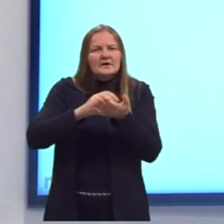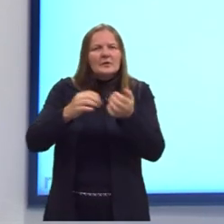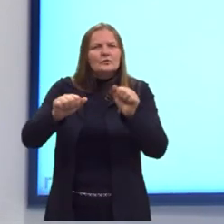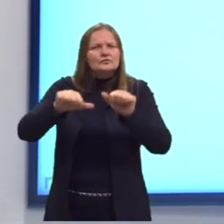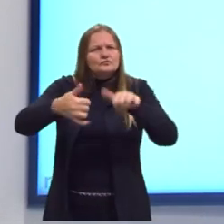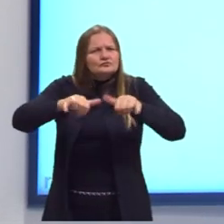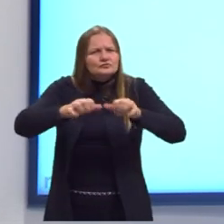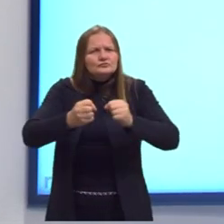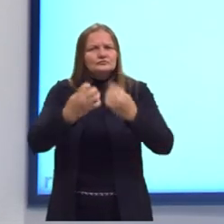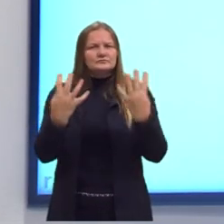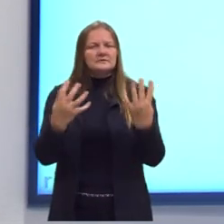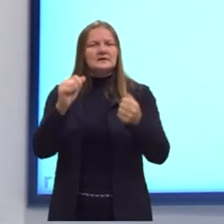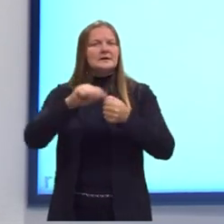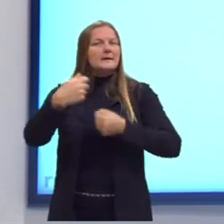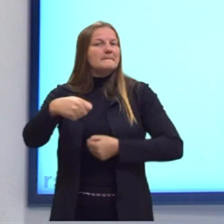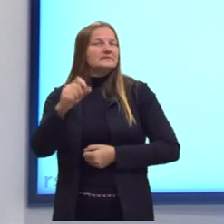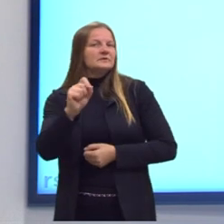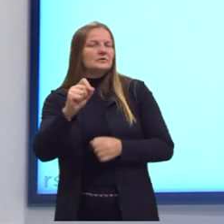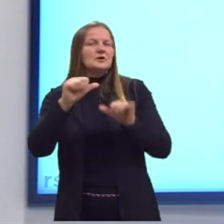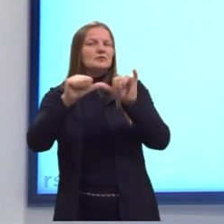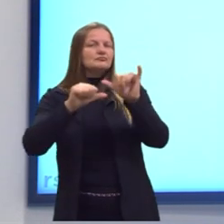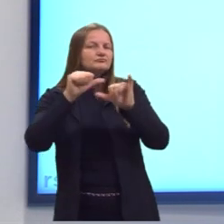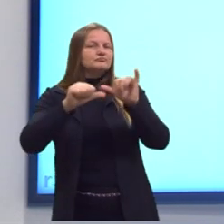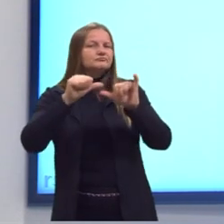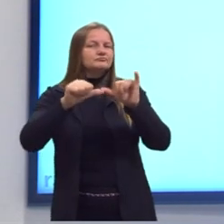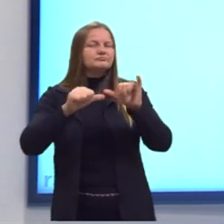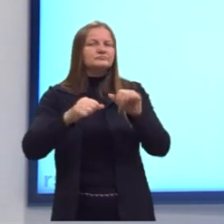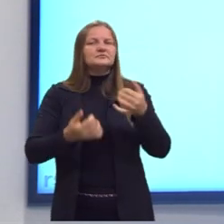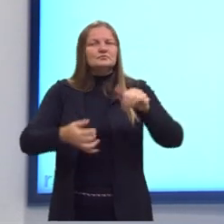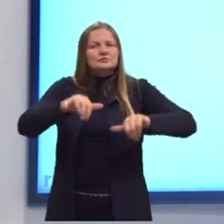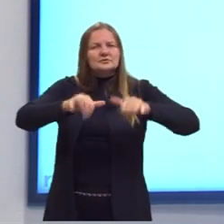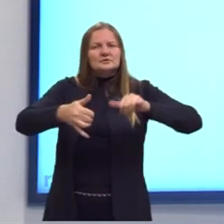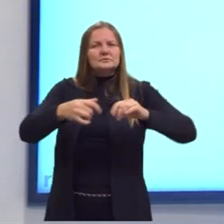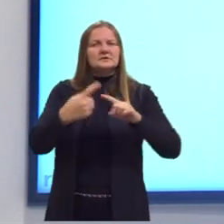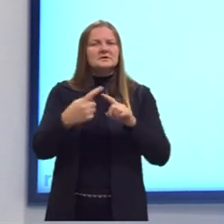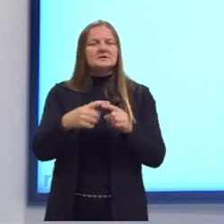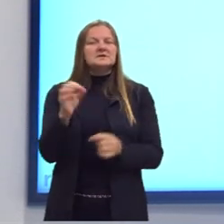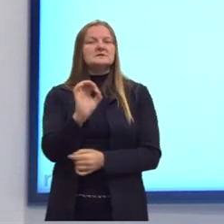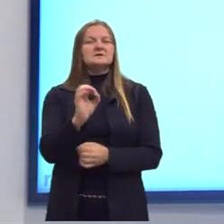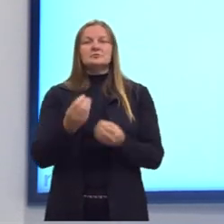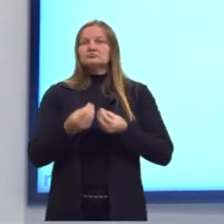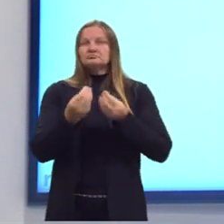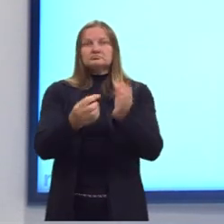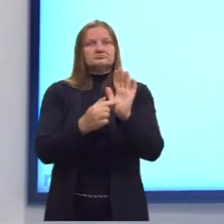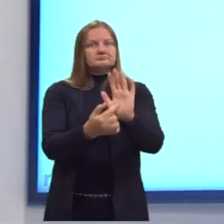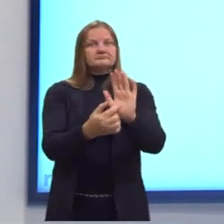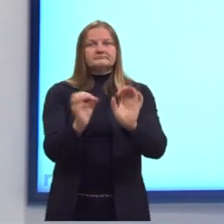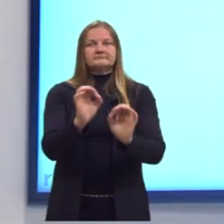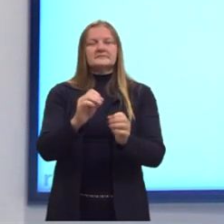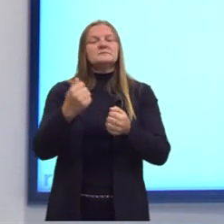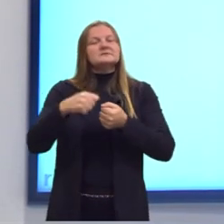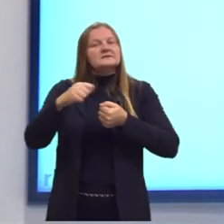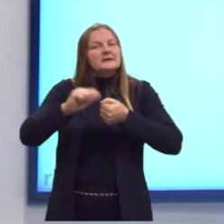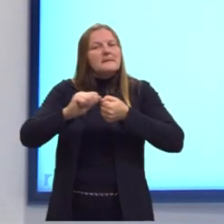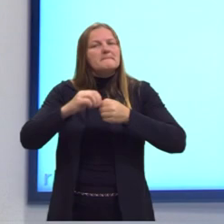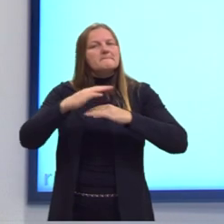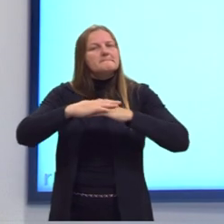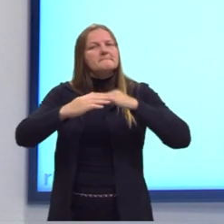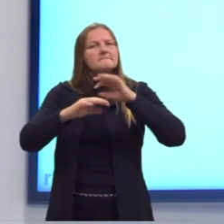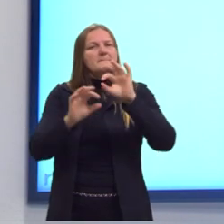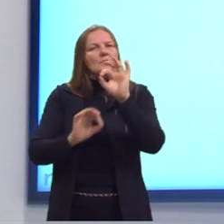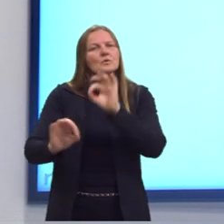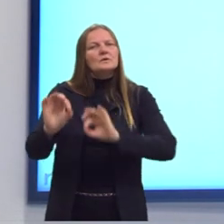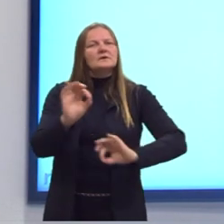de estequiometria Eu preciso da reação química Então se ela não é fornecida eu preciso montá-la tá